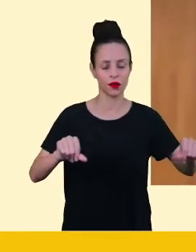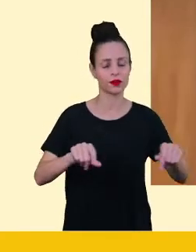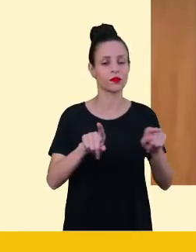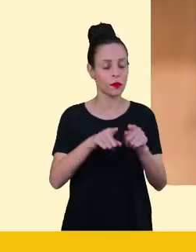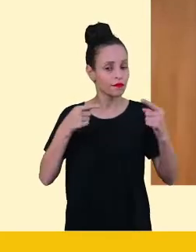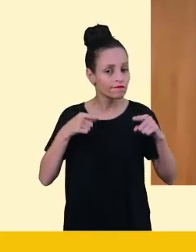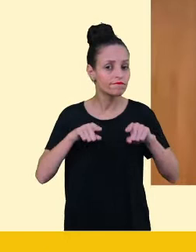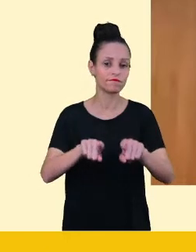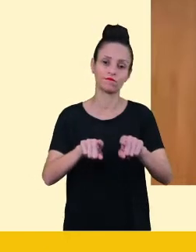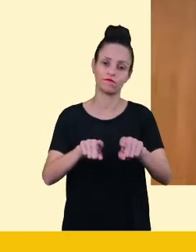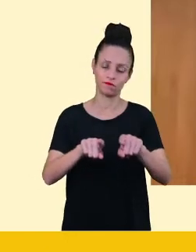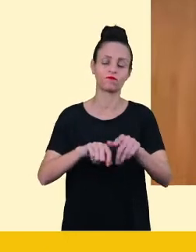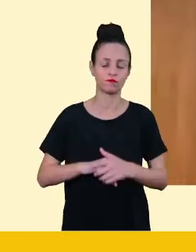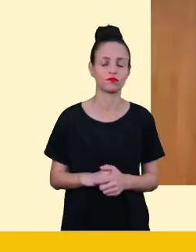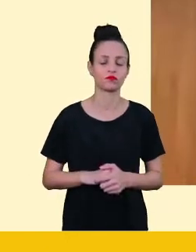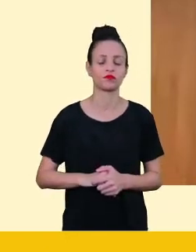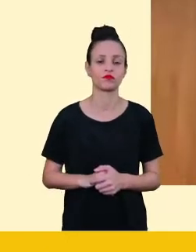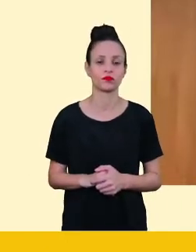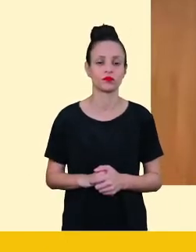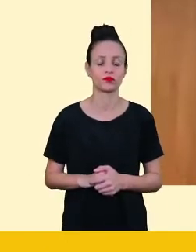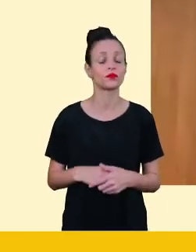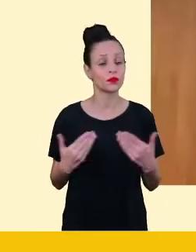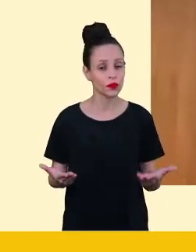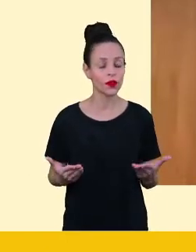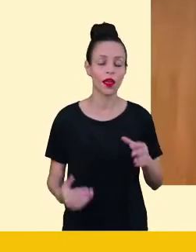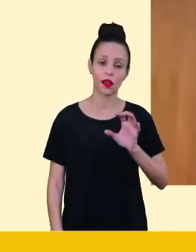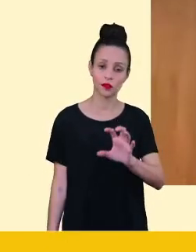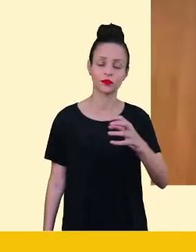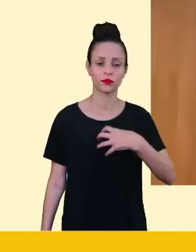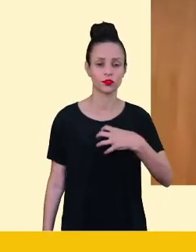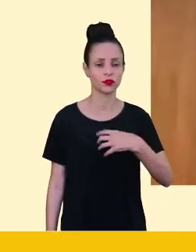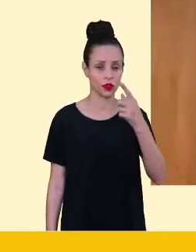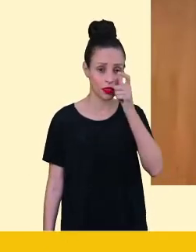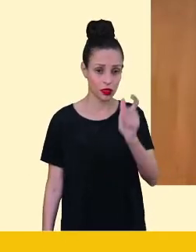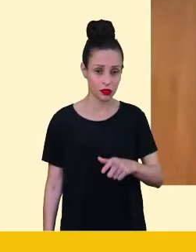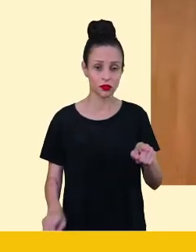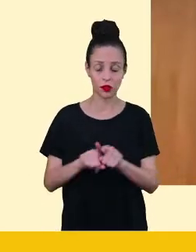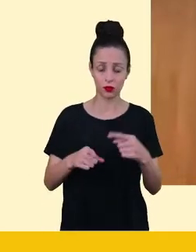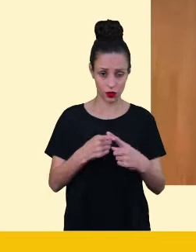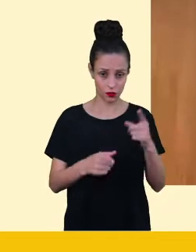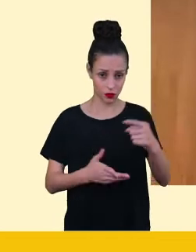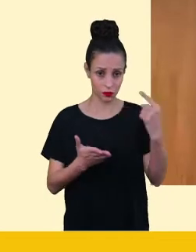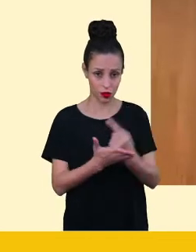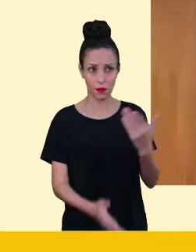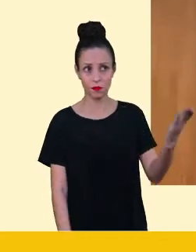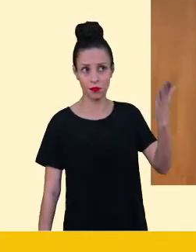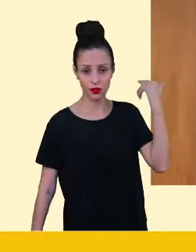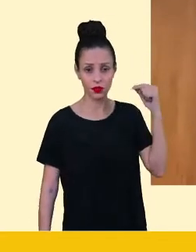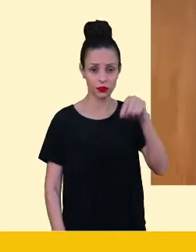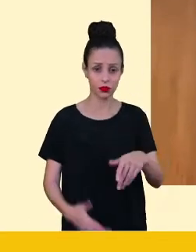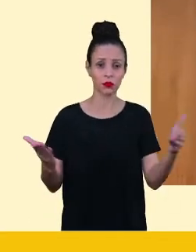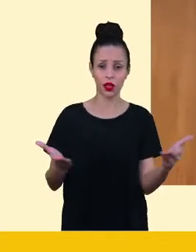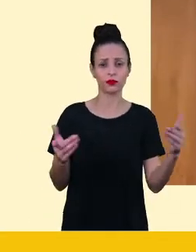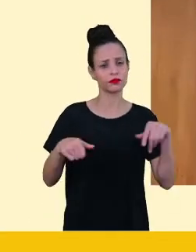que aconteceu ao mesmo tempo que a ação da Green, né? E nesse sentido, é interessante também, porque você perguntou de passado